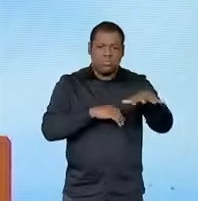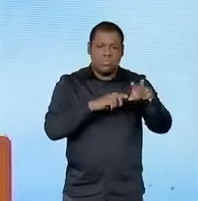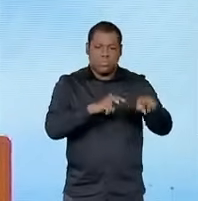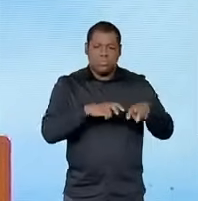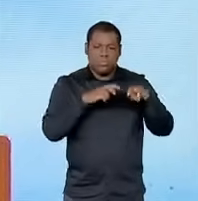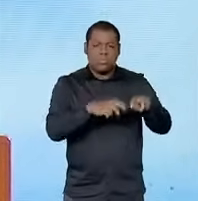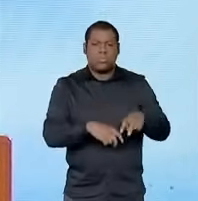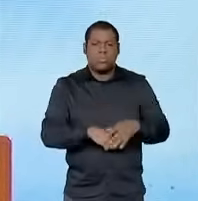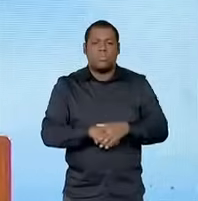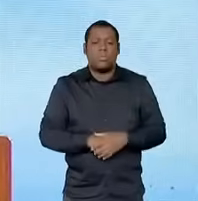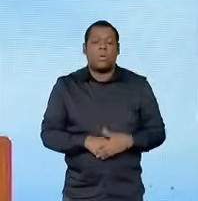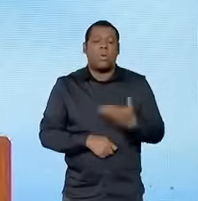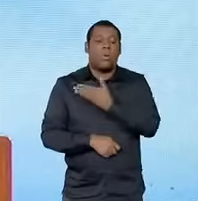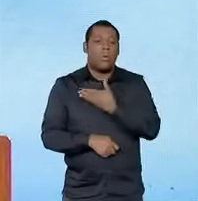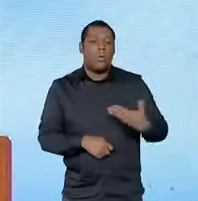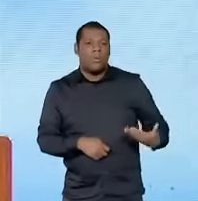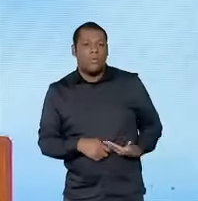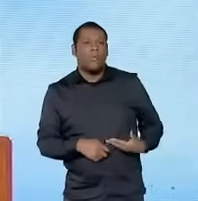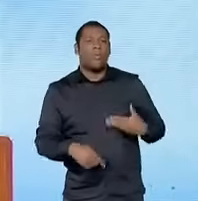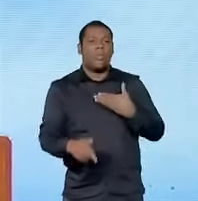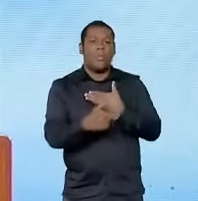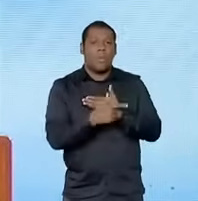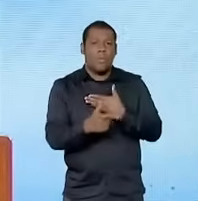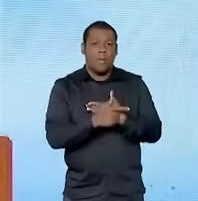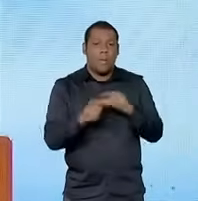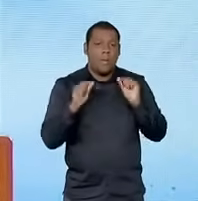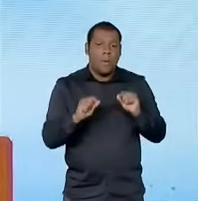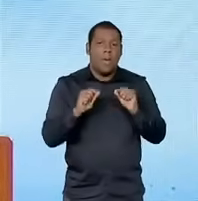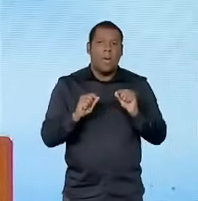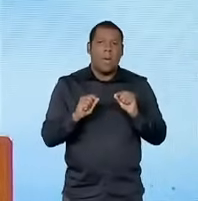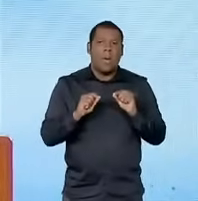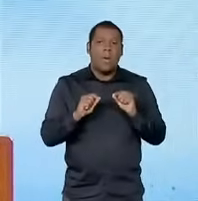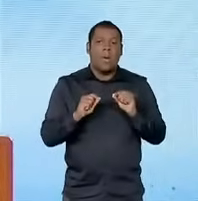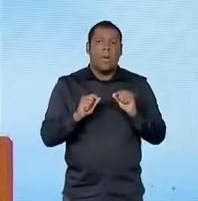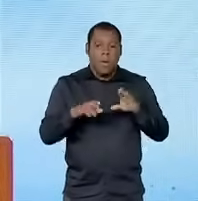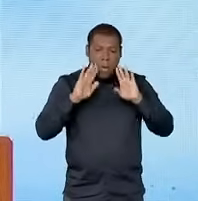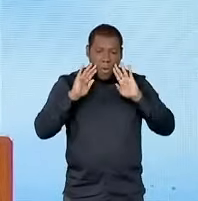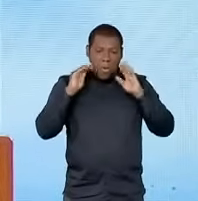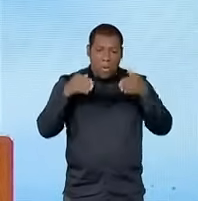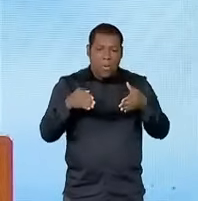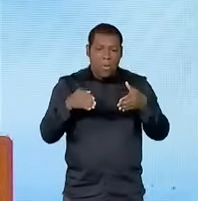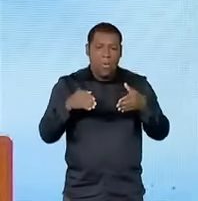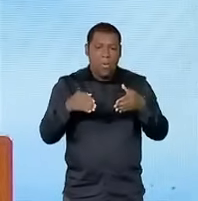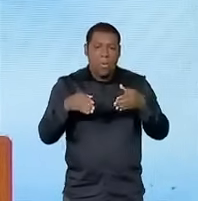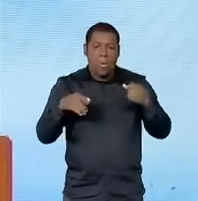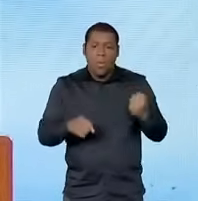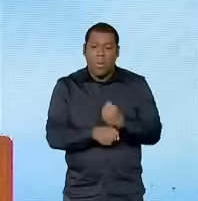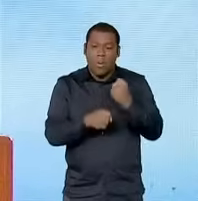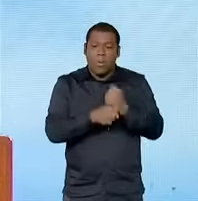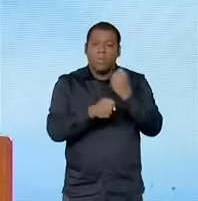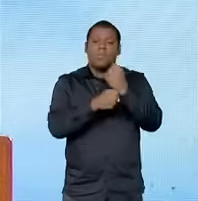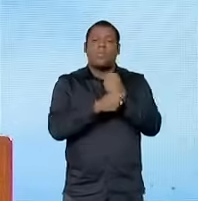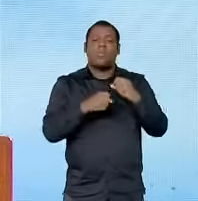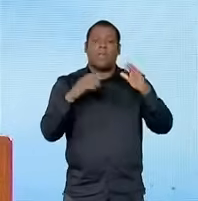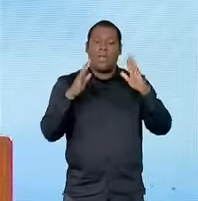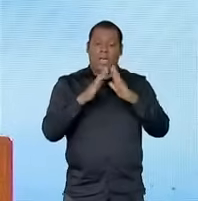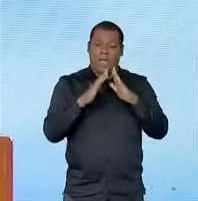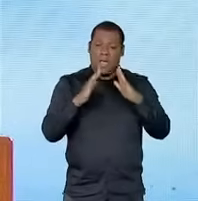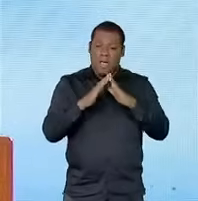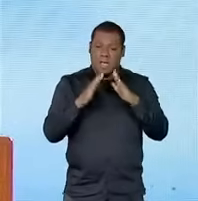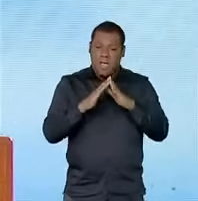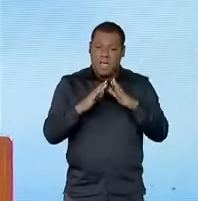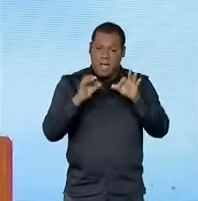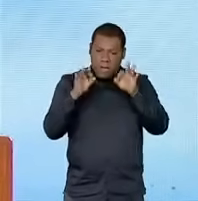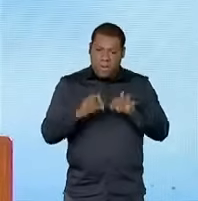Compreendemos que o governo deve priorizar e ampliar a construção de moradia digna, que vá